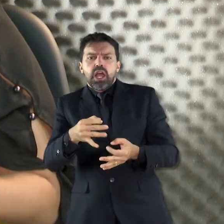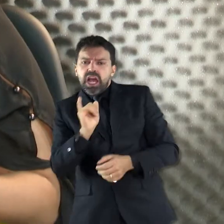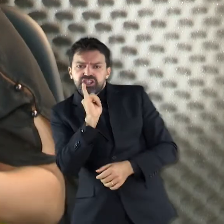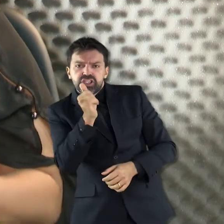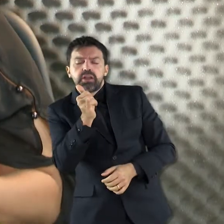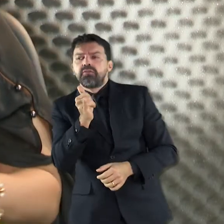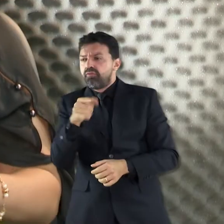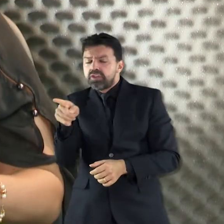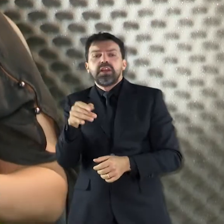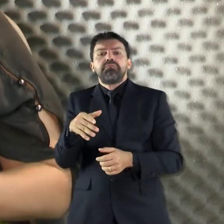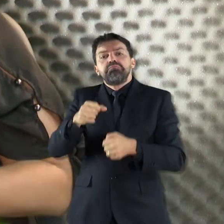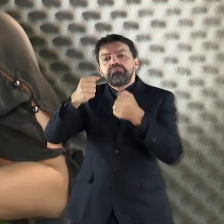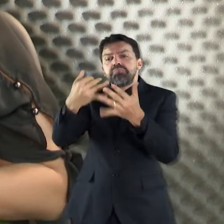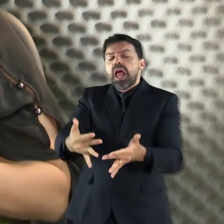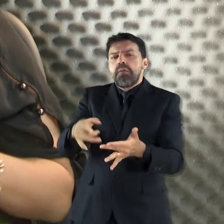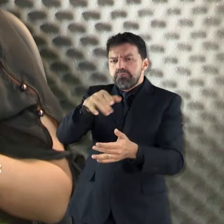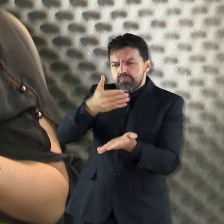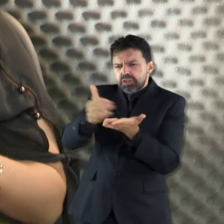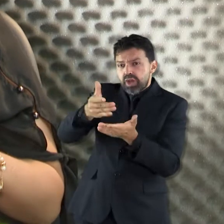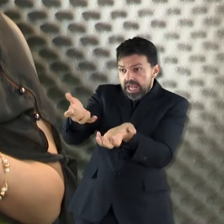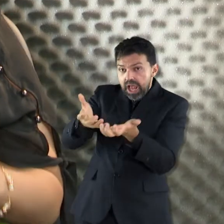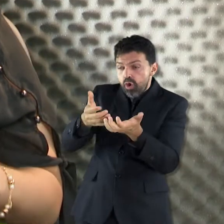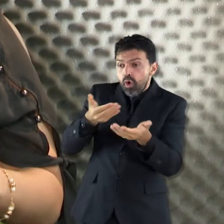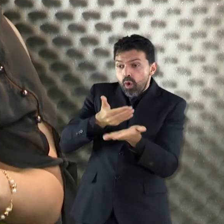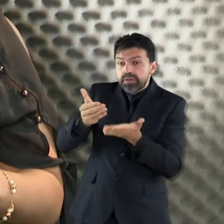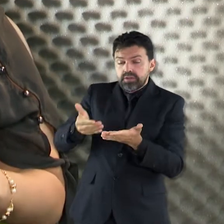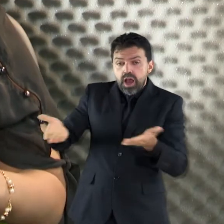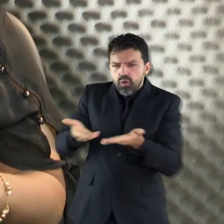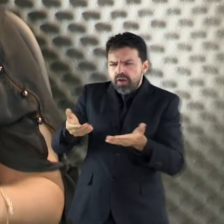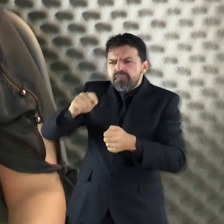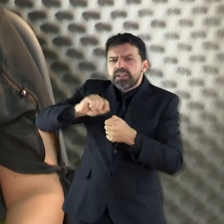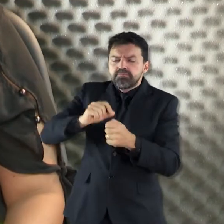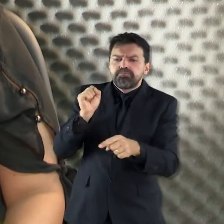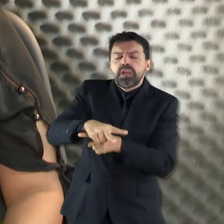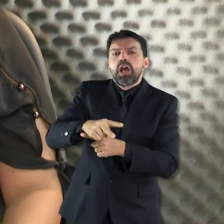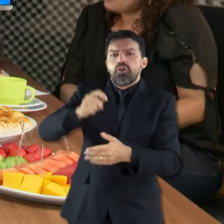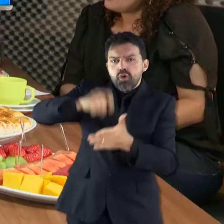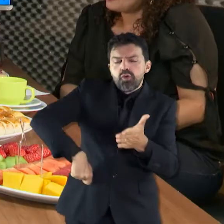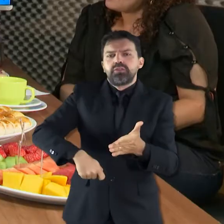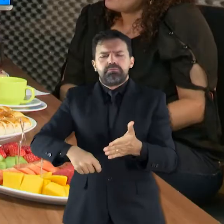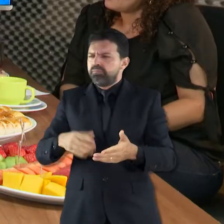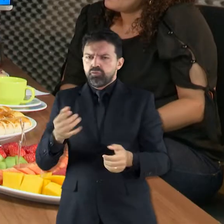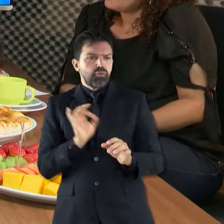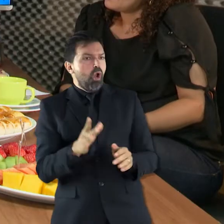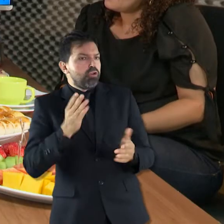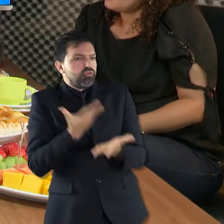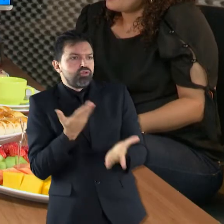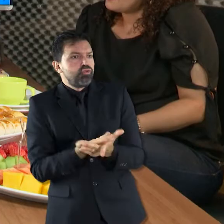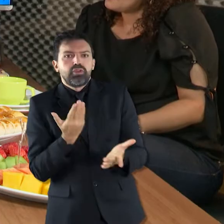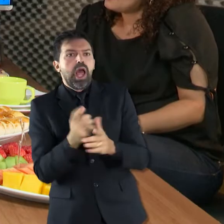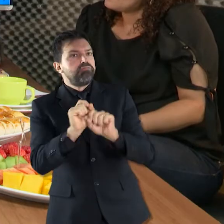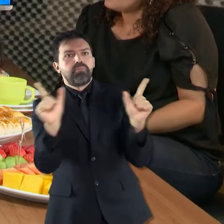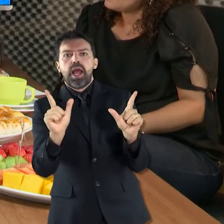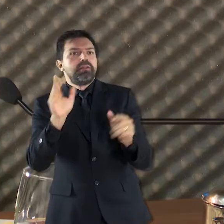quem está começando agora, que gostaria de fazer concurso, focar nessa área do concurso? bota para estudar. Estudar de manhã, de tarde, de